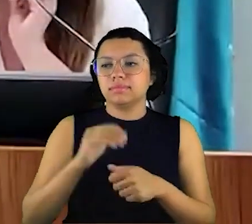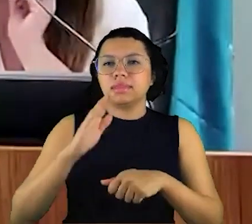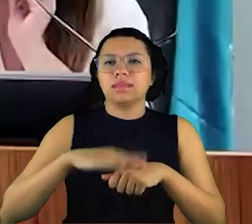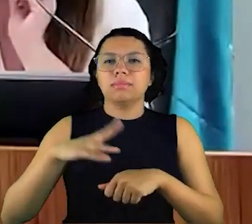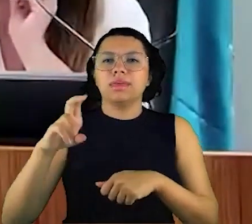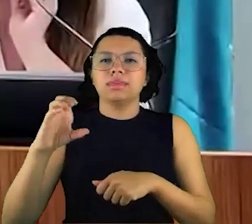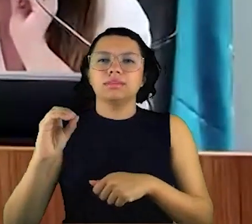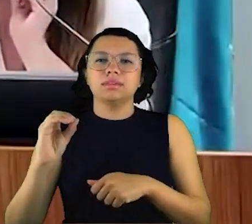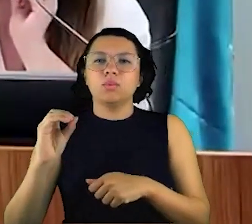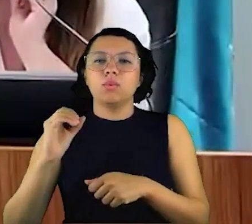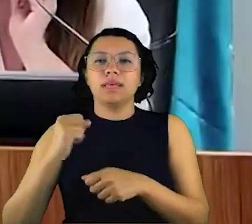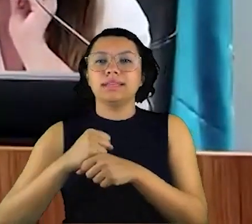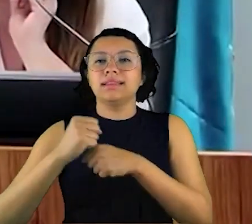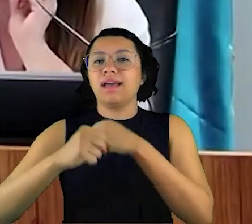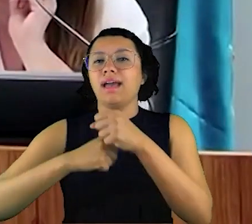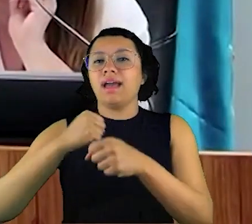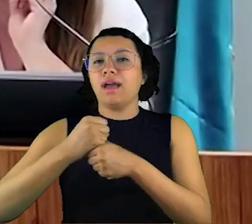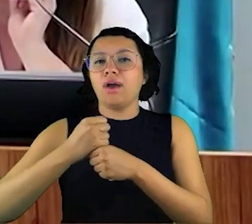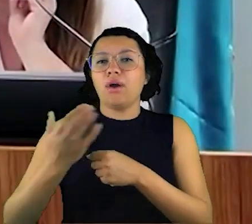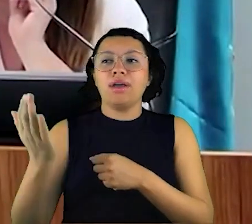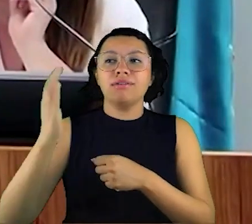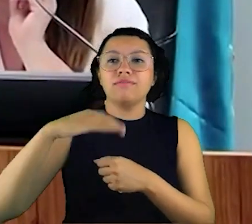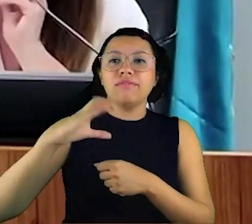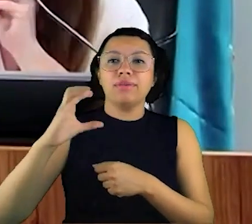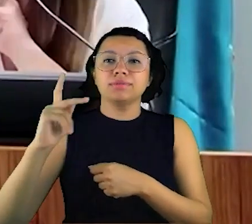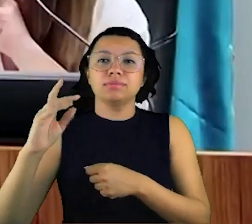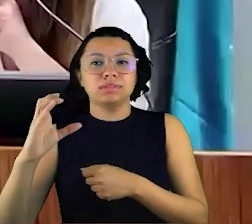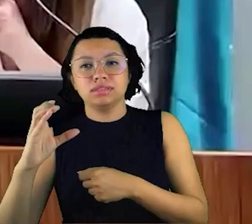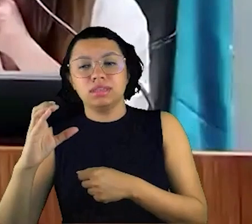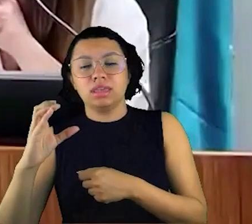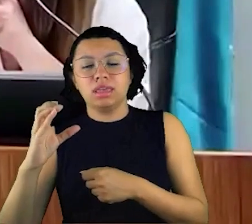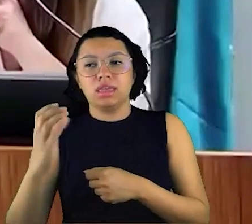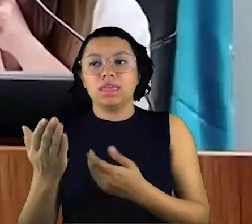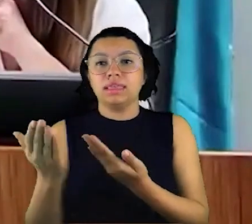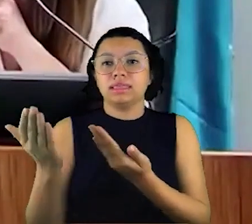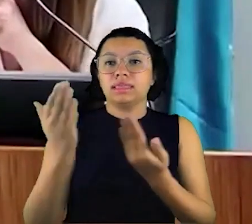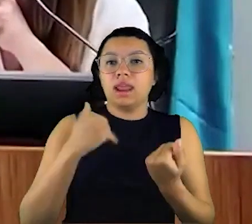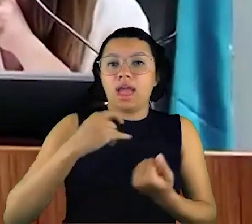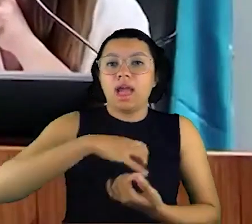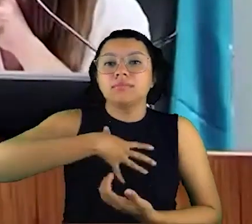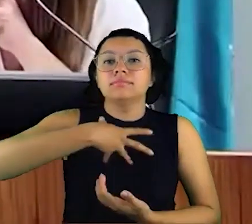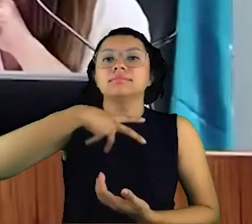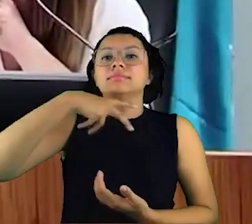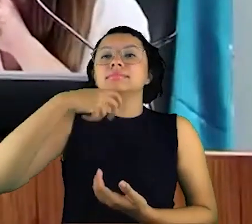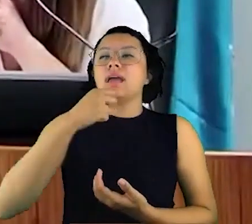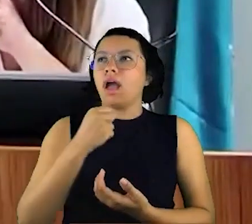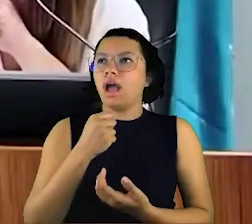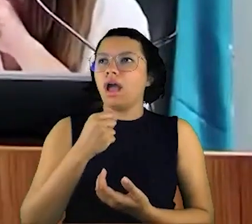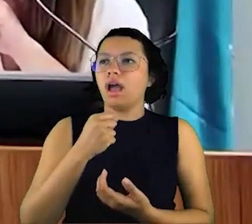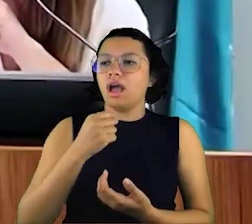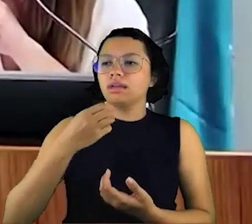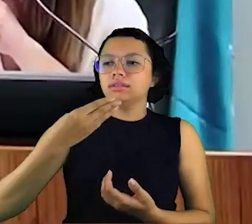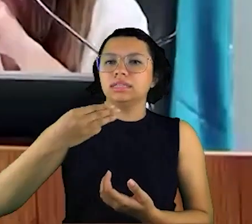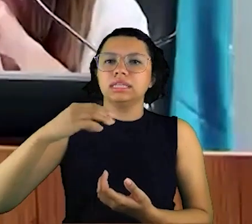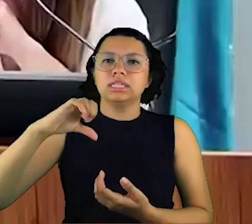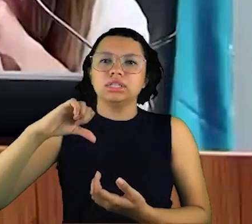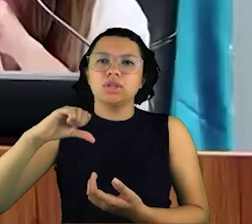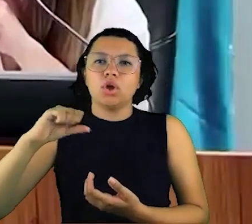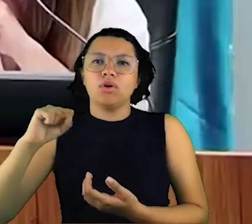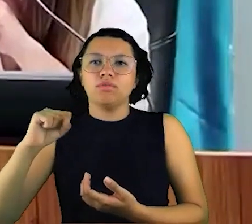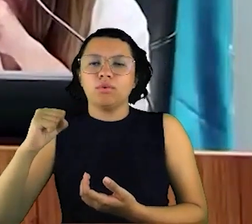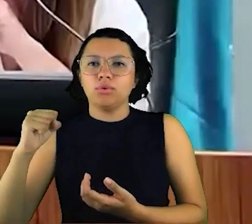Mais de 50 anos depois, vem o Código de Processo Civil, traz a inspiração,